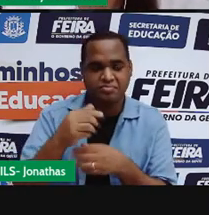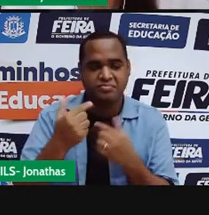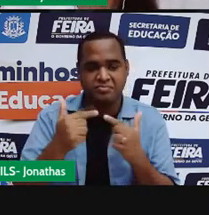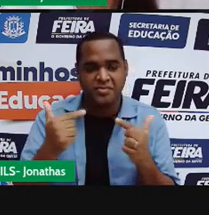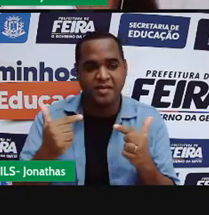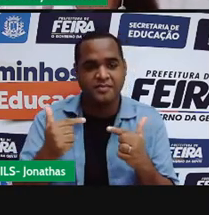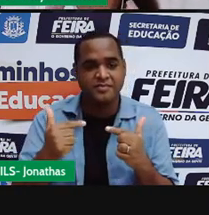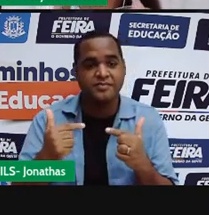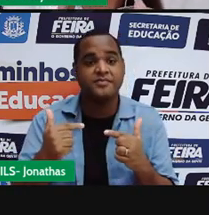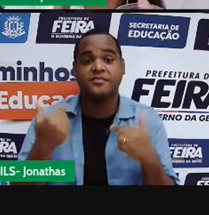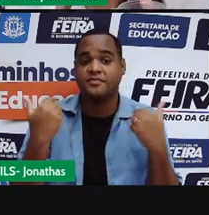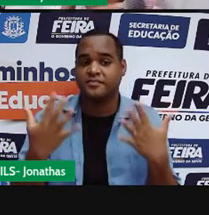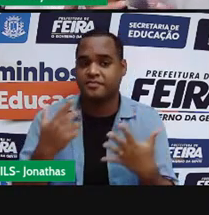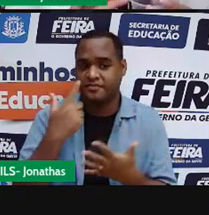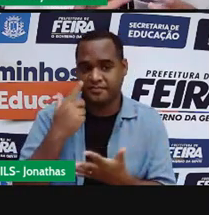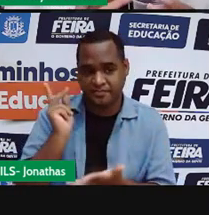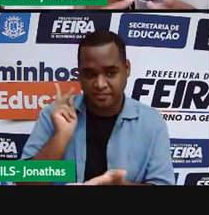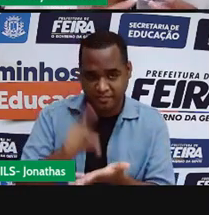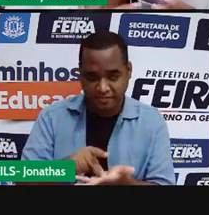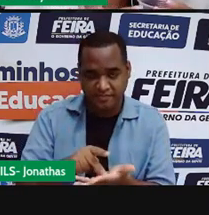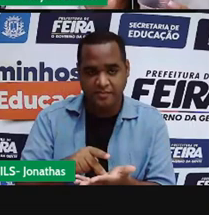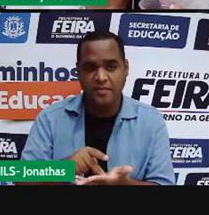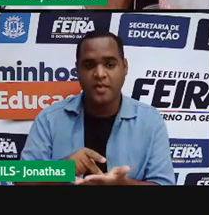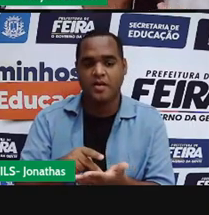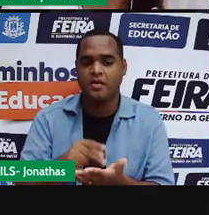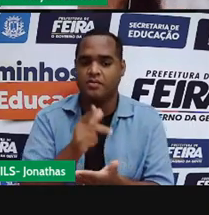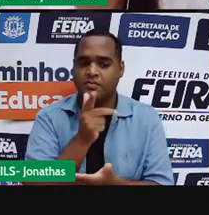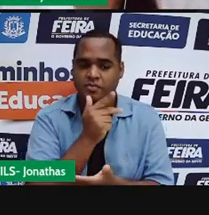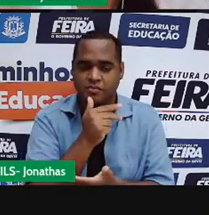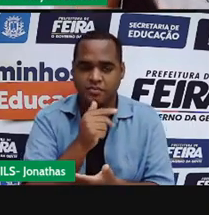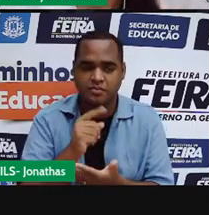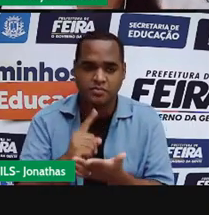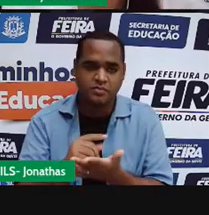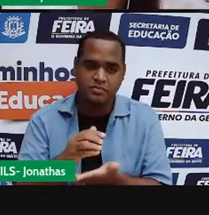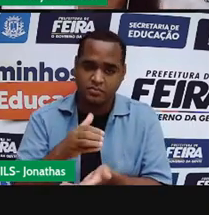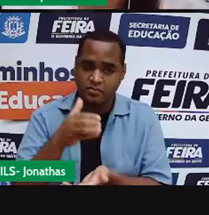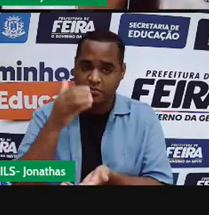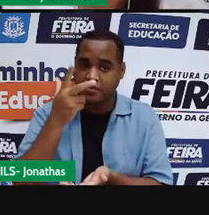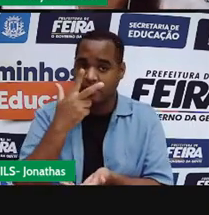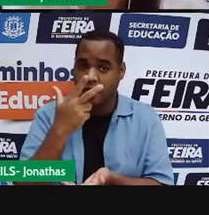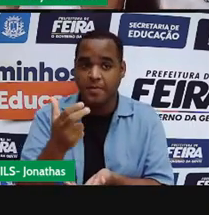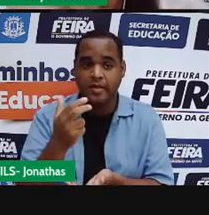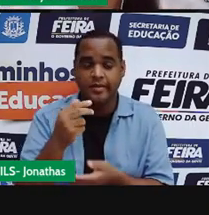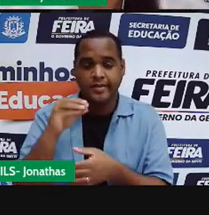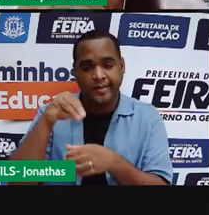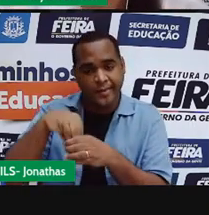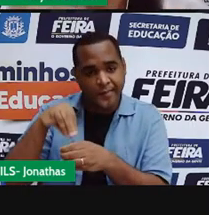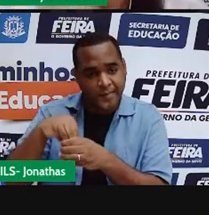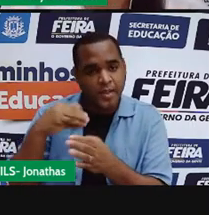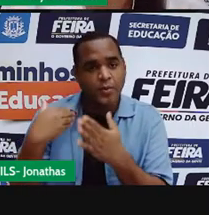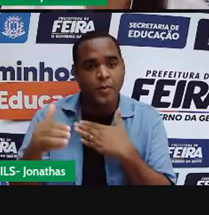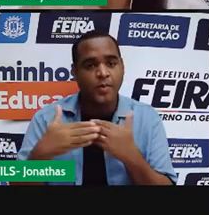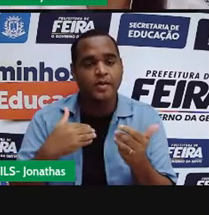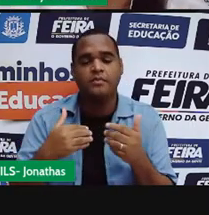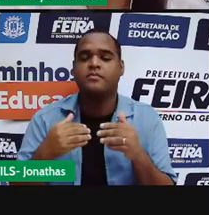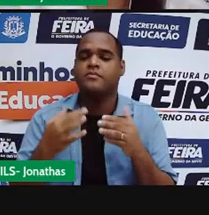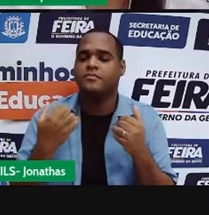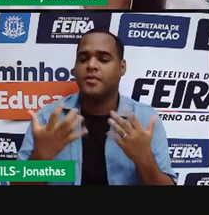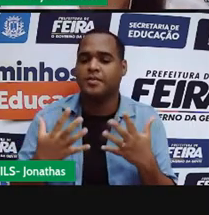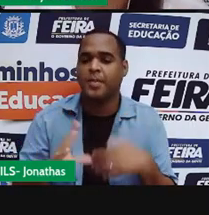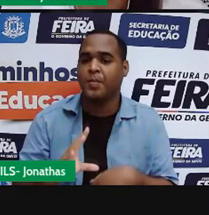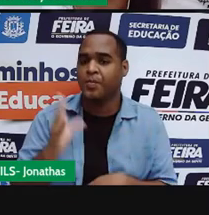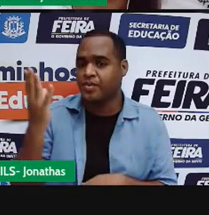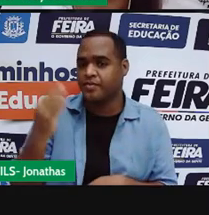cheio. Mas se a gente tivesse um copo bem cheio aqui até a borda e eu inserisse qualquer objeto aqui dentro, imediatamente essa água